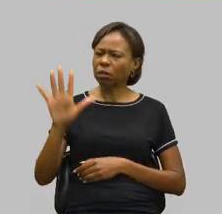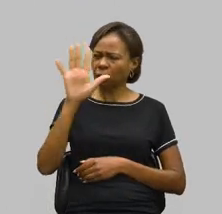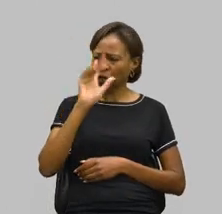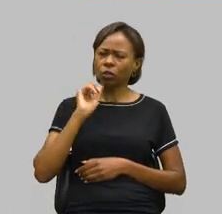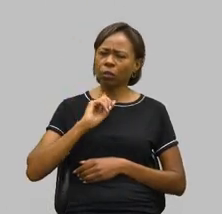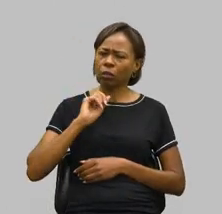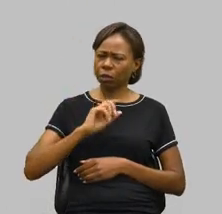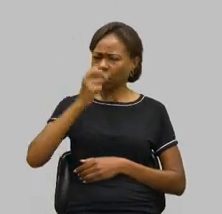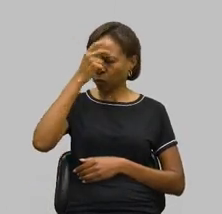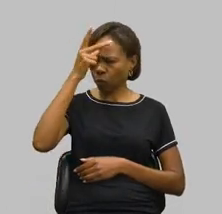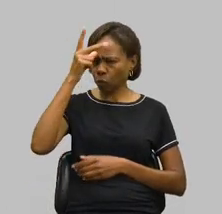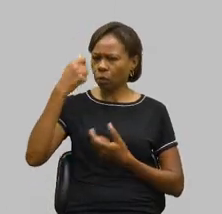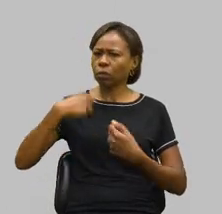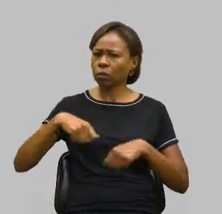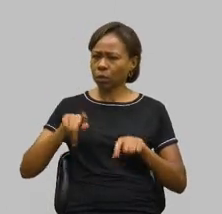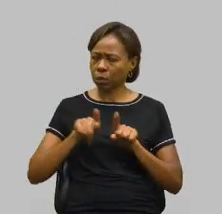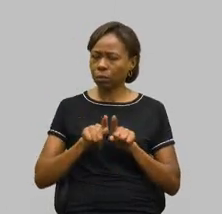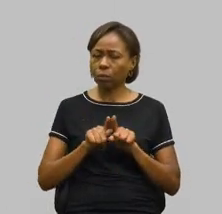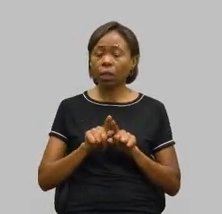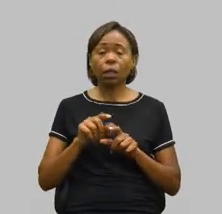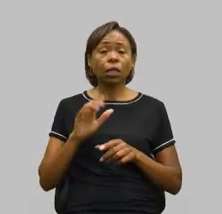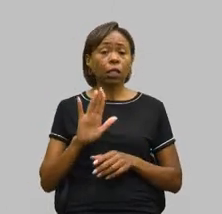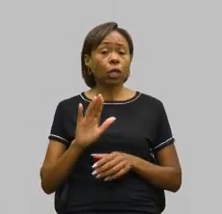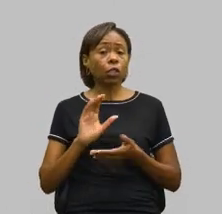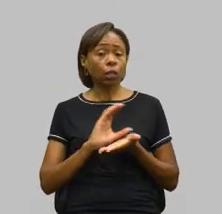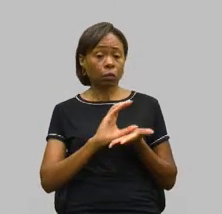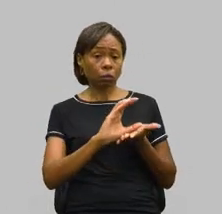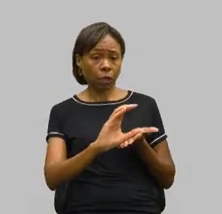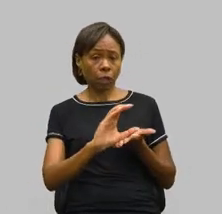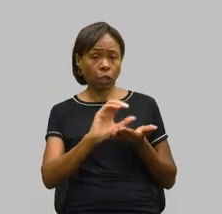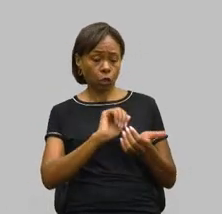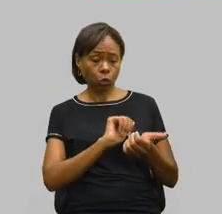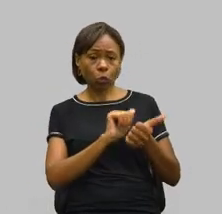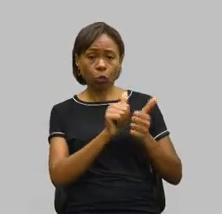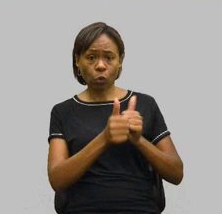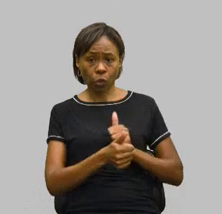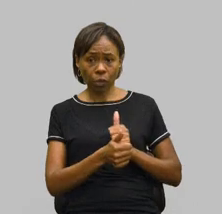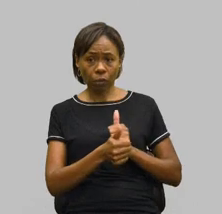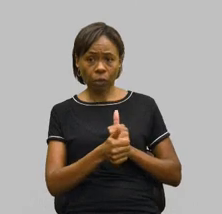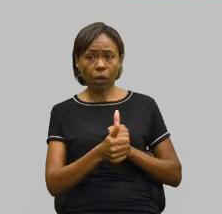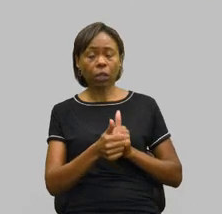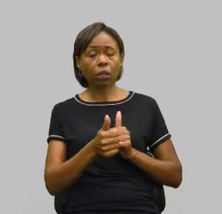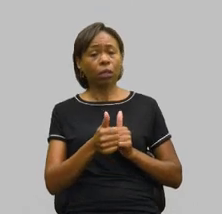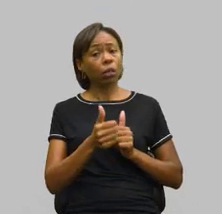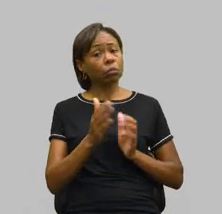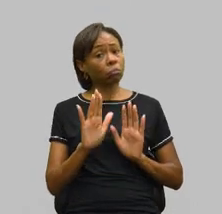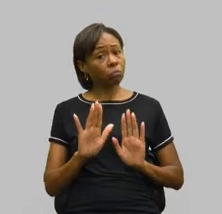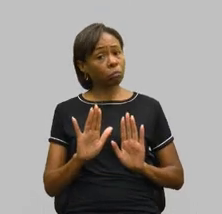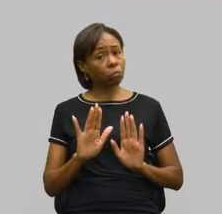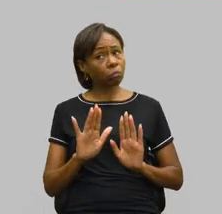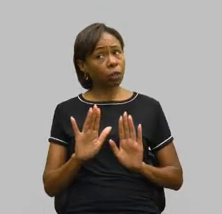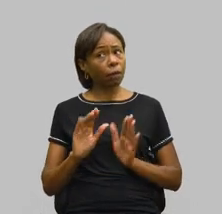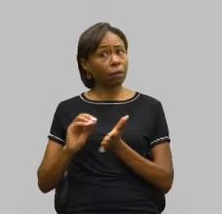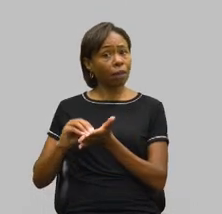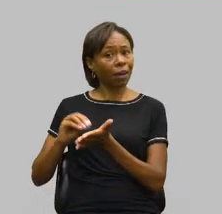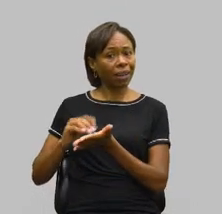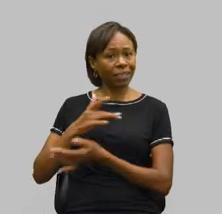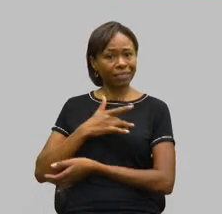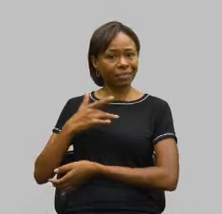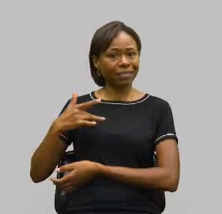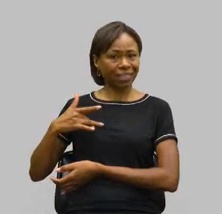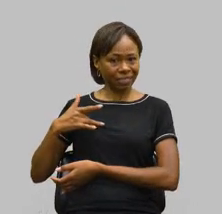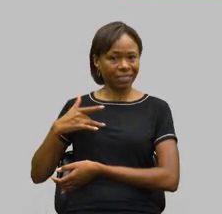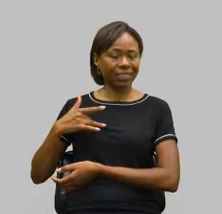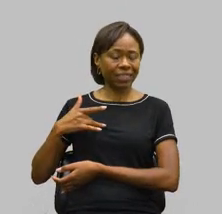as prefeituras porque quando a gente investe no esporte a gente deixa de investir em médio e longo prazos na saúde quando a gente investe na na nas